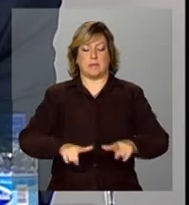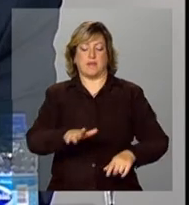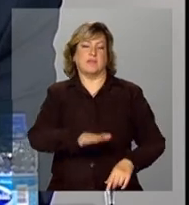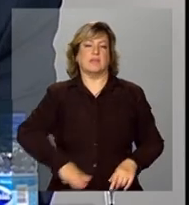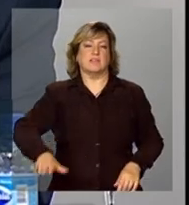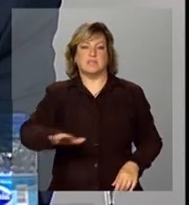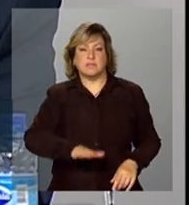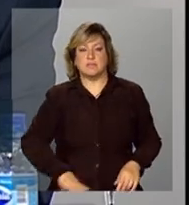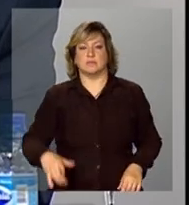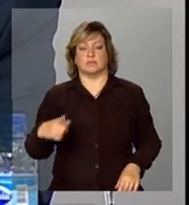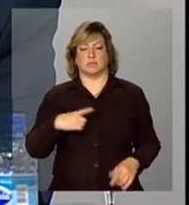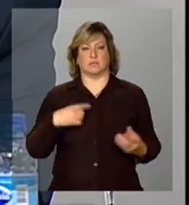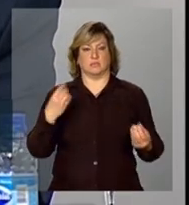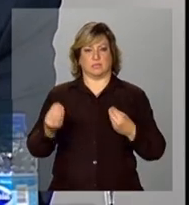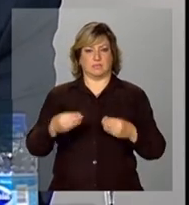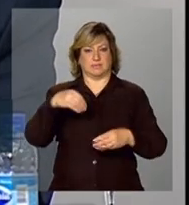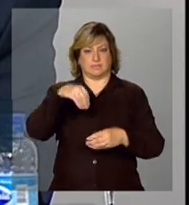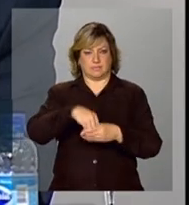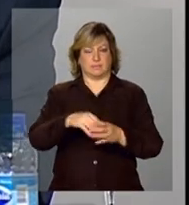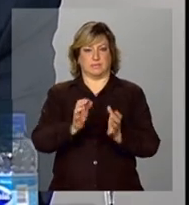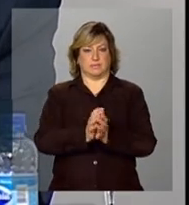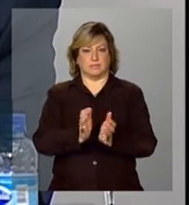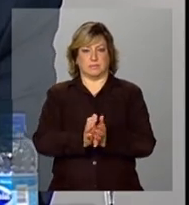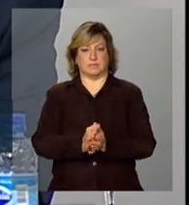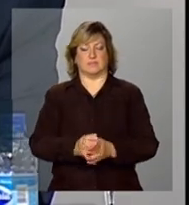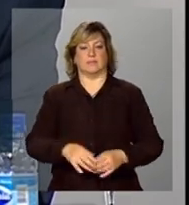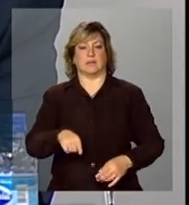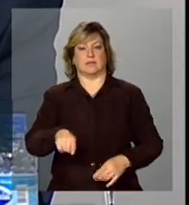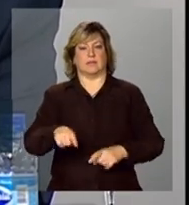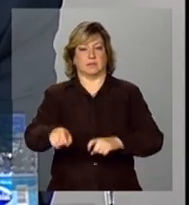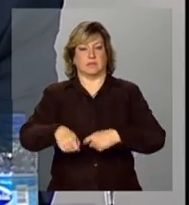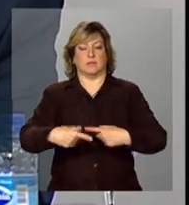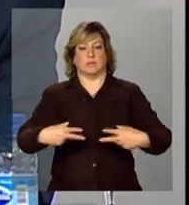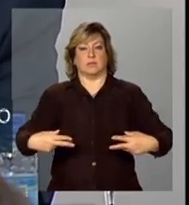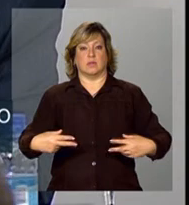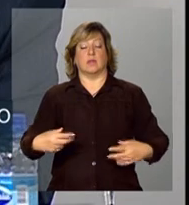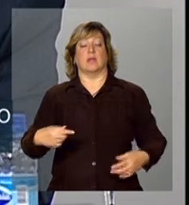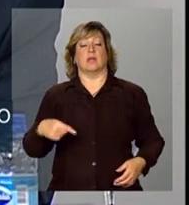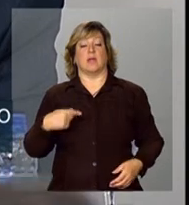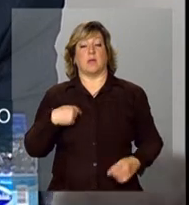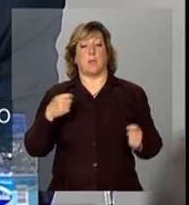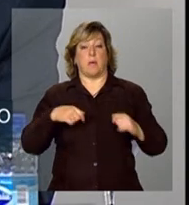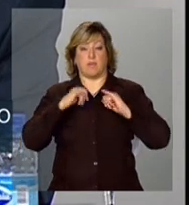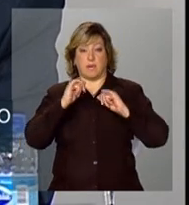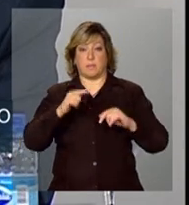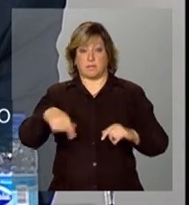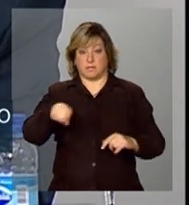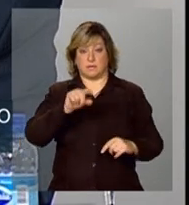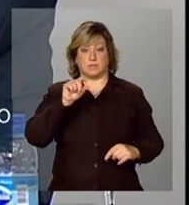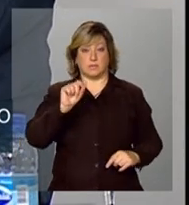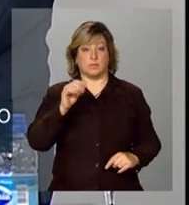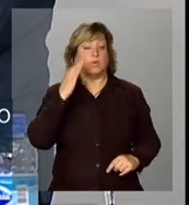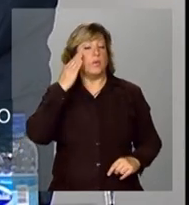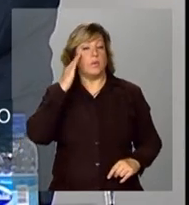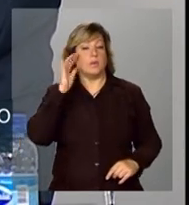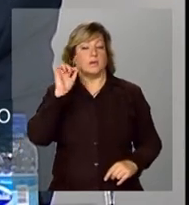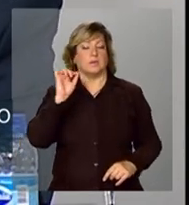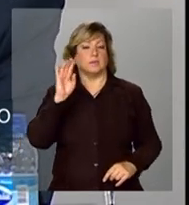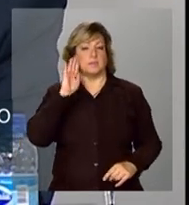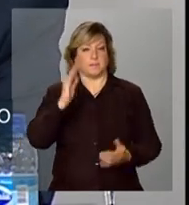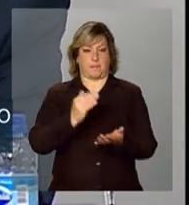citricultura, e eu posso adiantar para vocês que o entendimento, pelo menos no